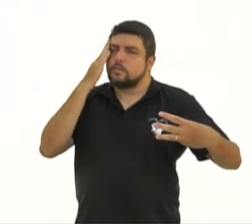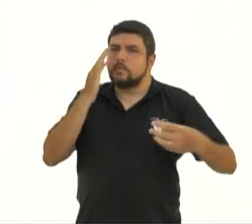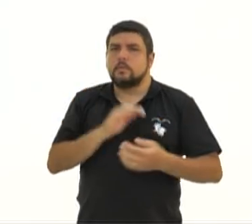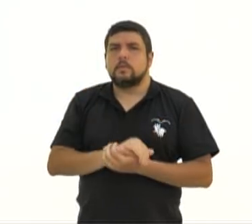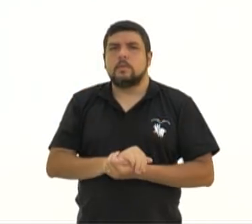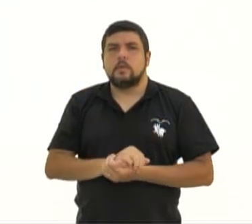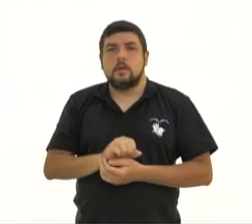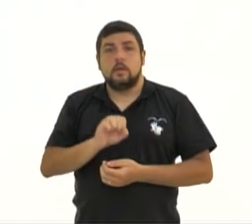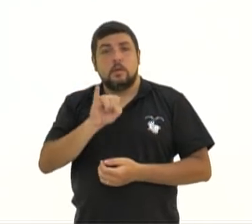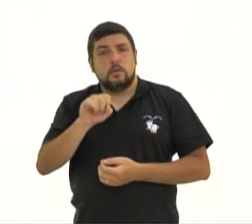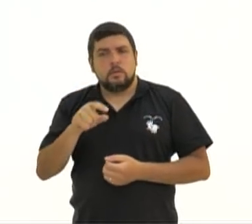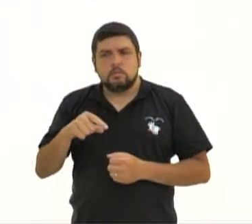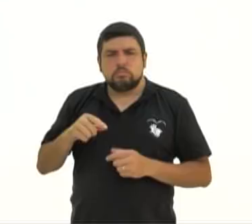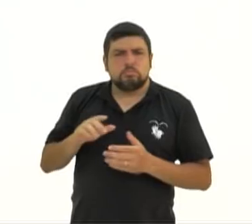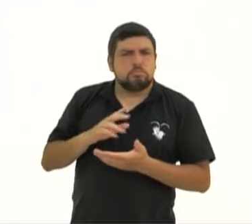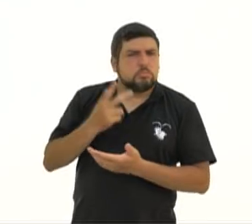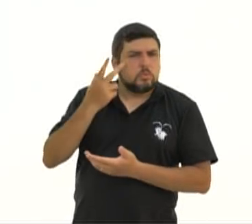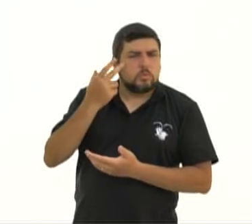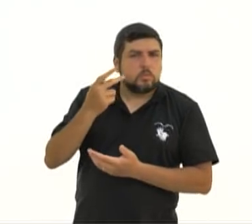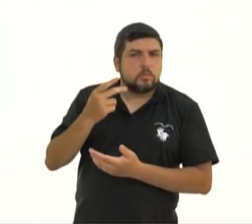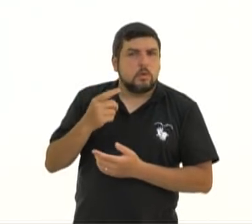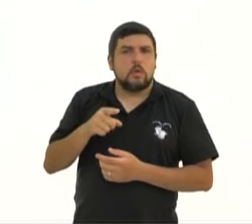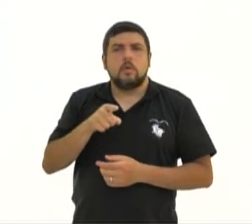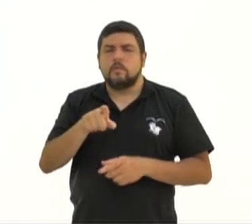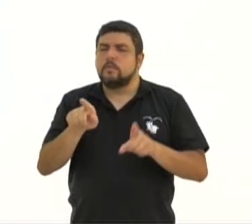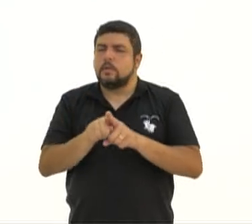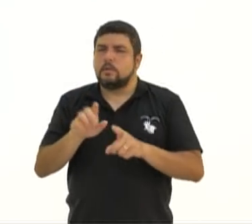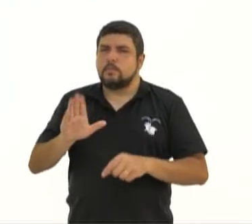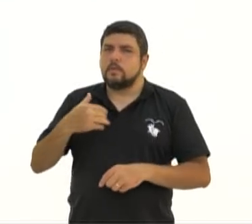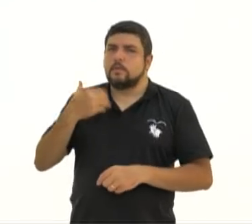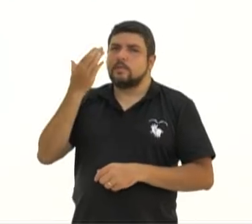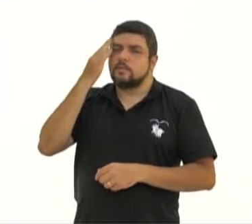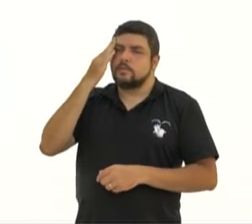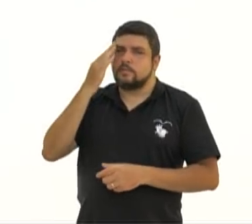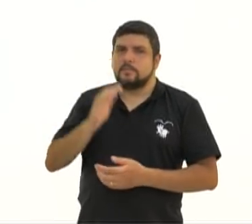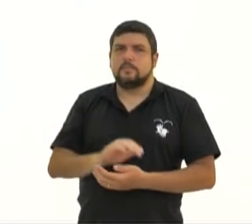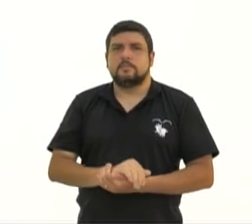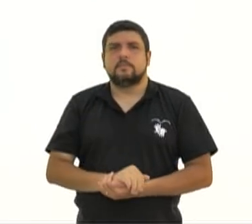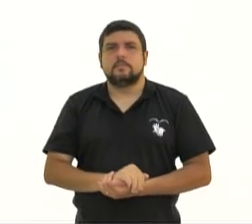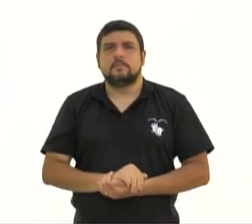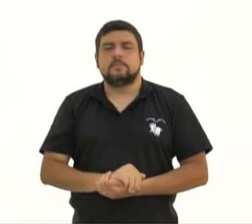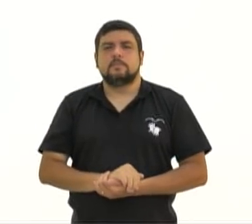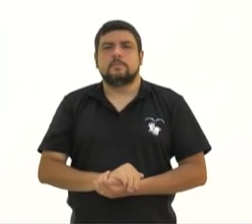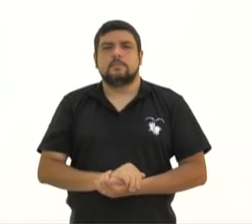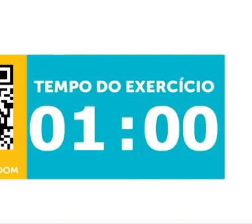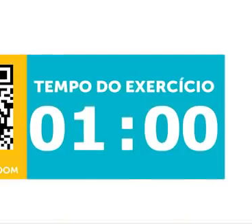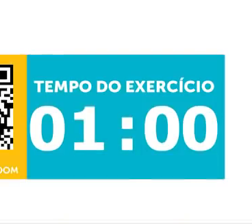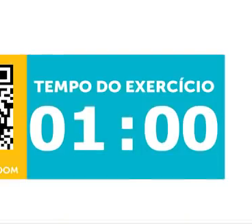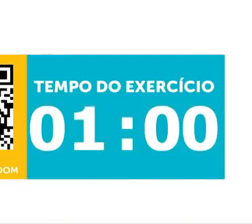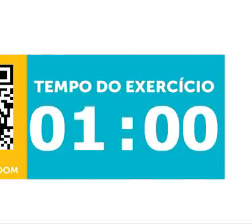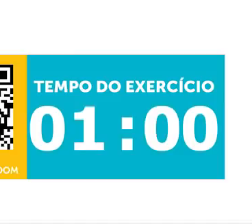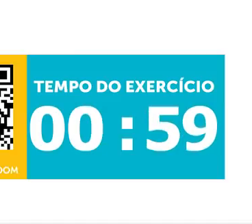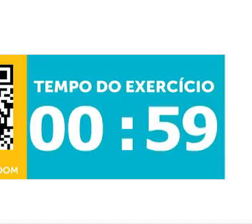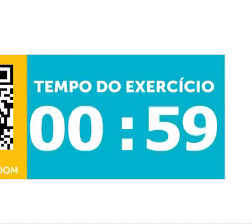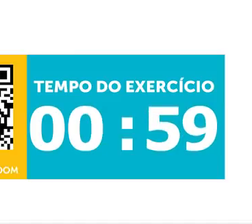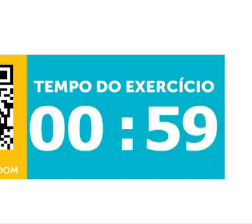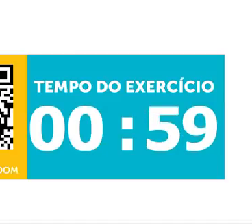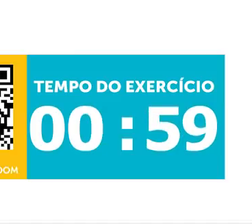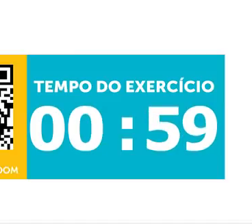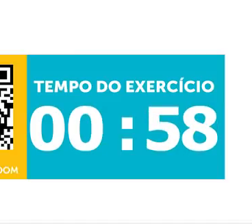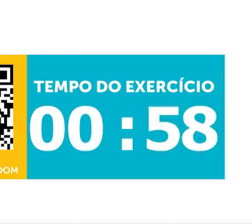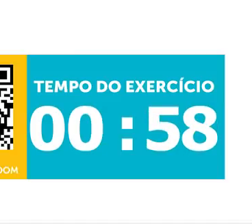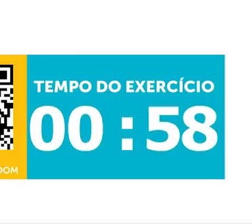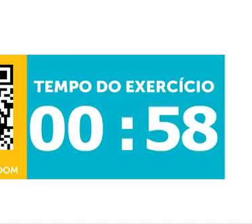na Universidade de Oxford. Studies or study? E letra C.